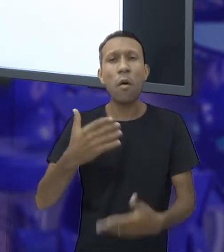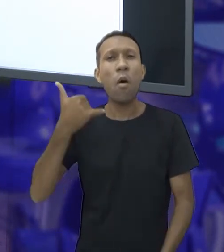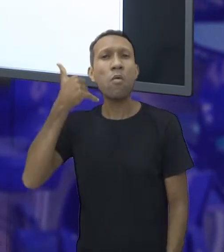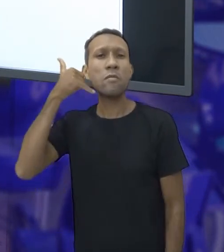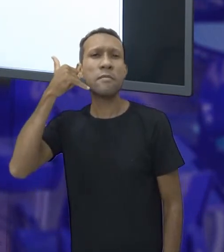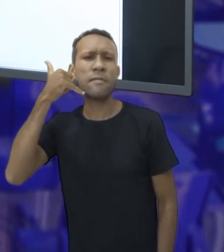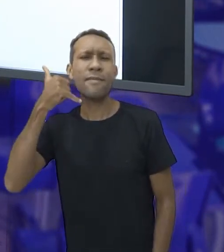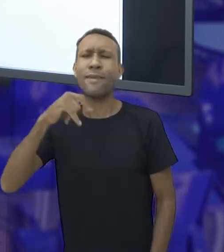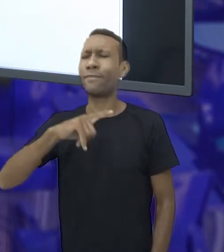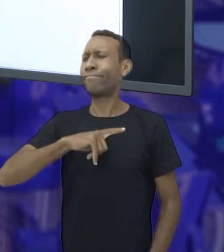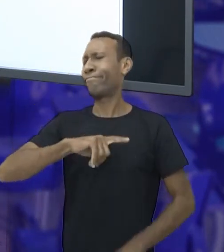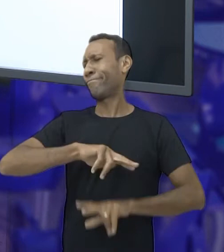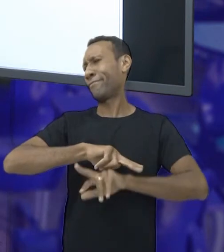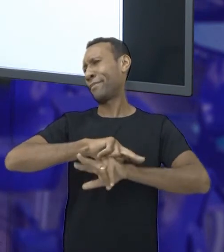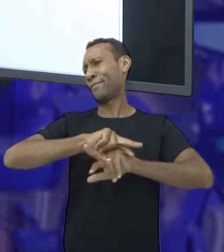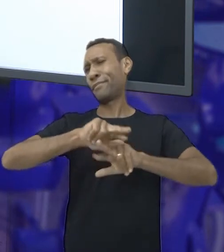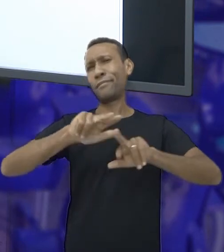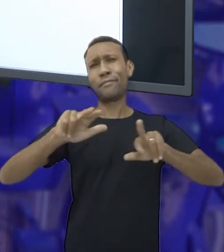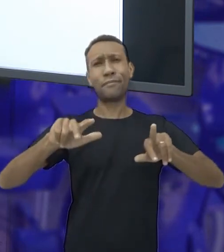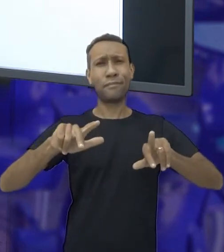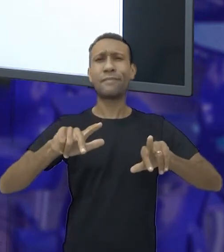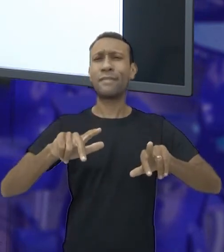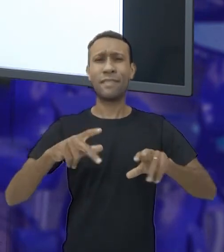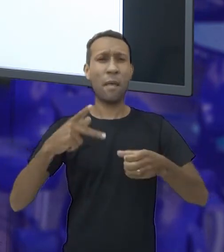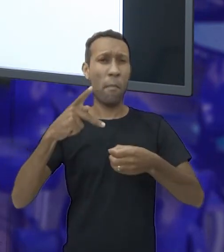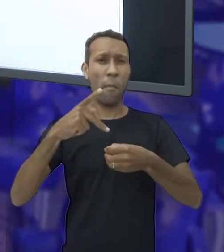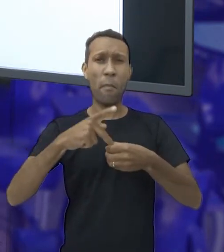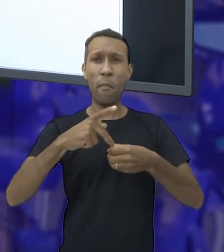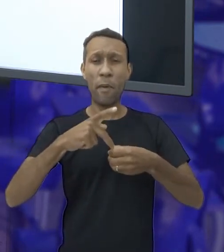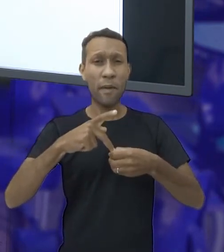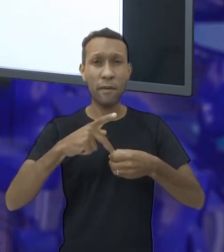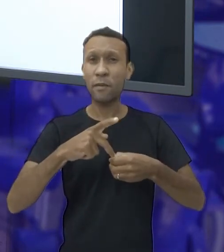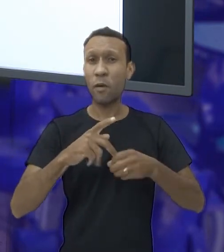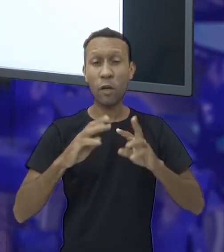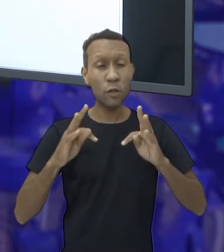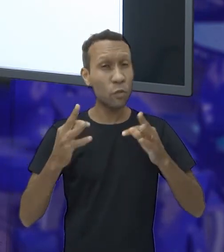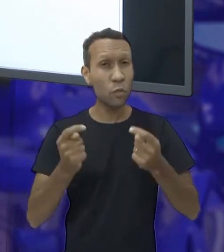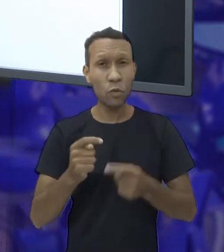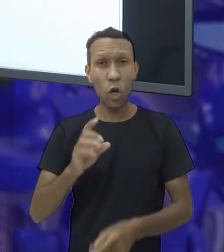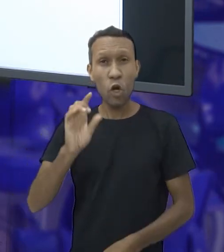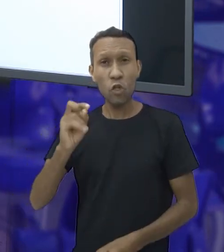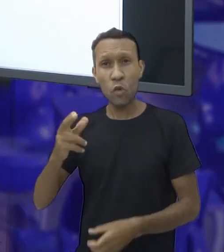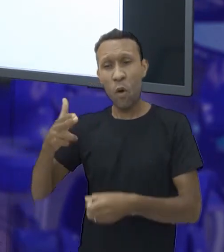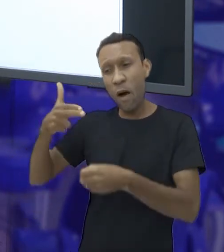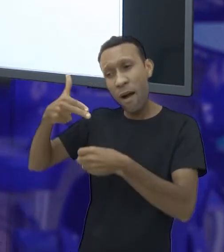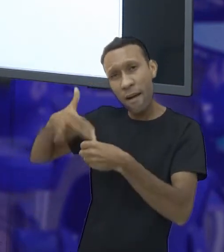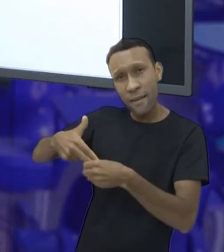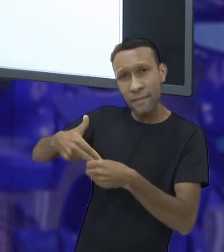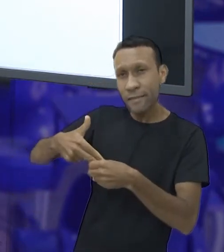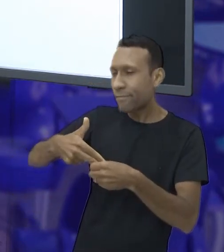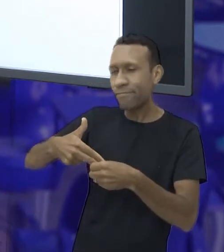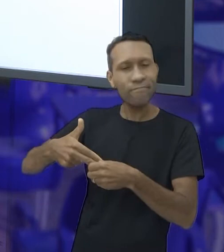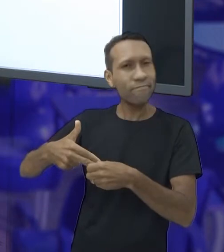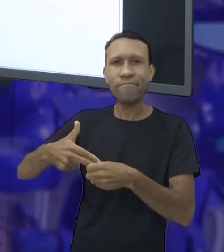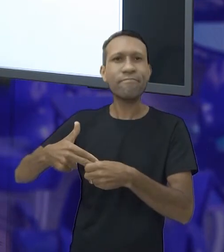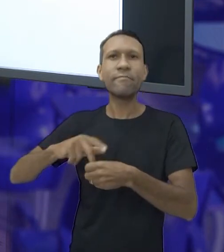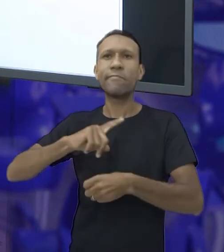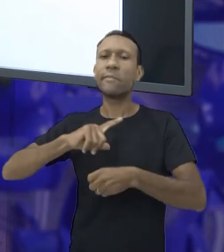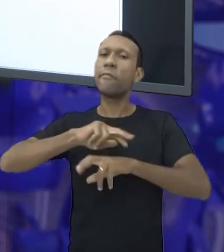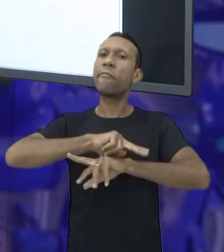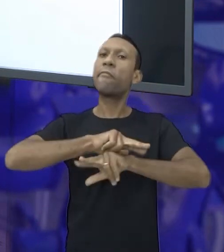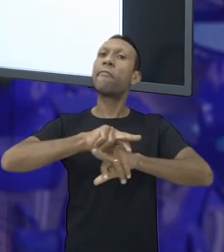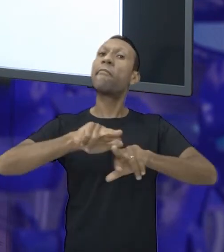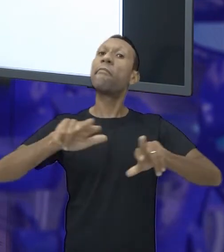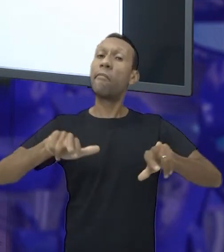têm ligas sintéticas derivadas do petróleo. Ou seja, o petróleo ele não é só a mais importante fonte de energia, mas é também a